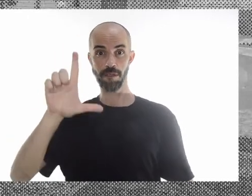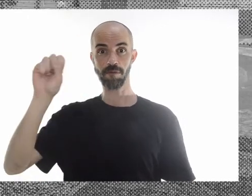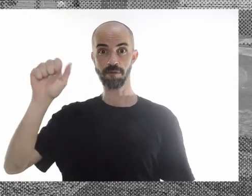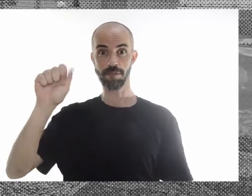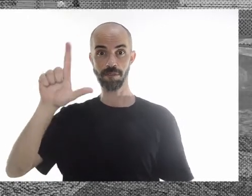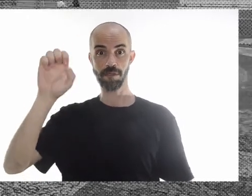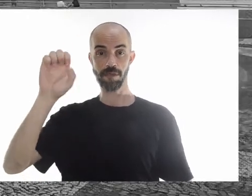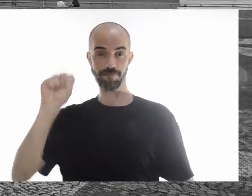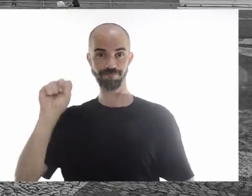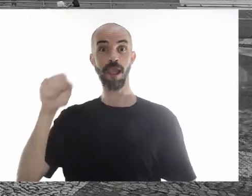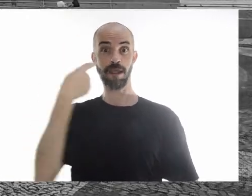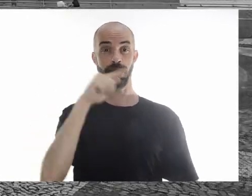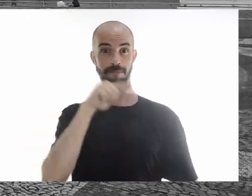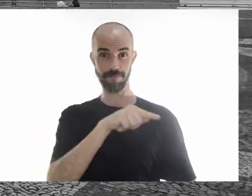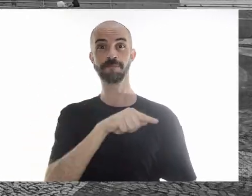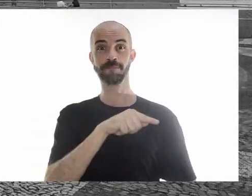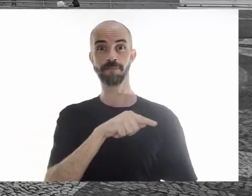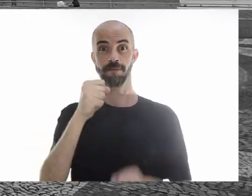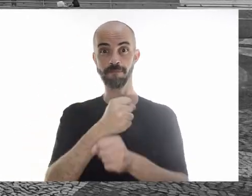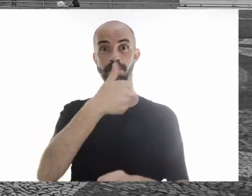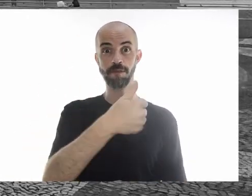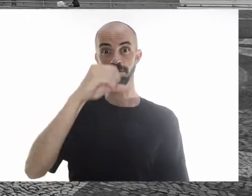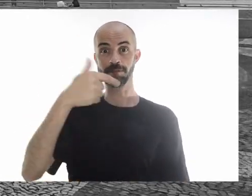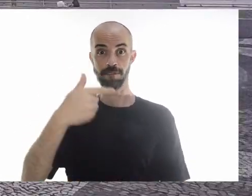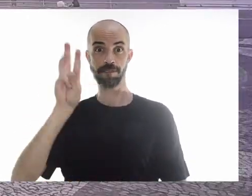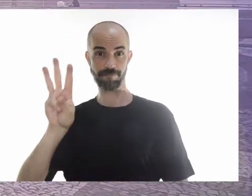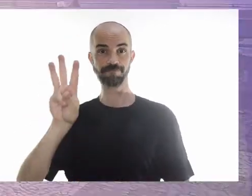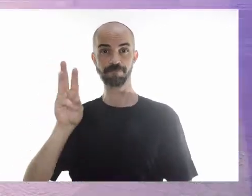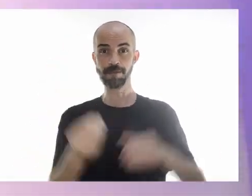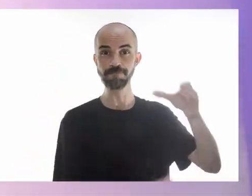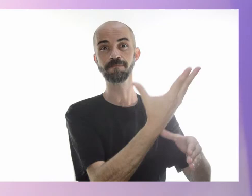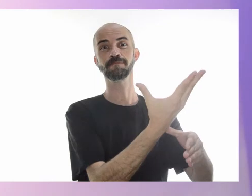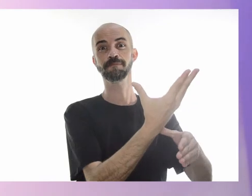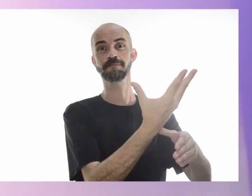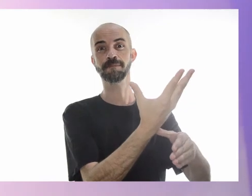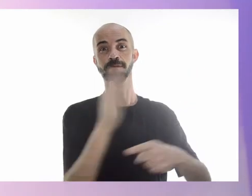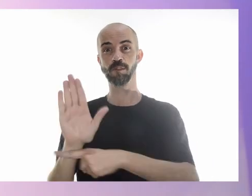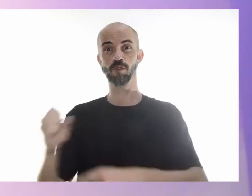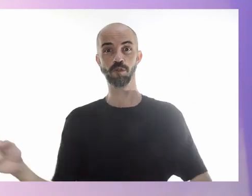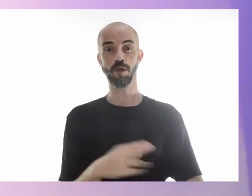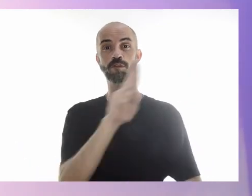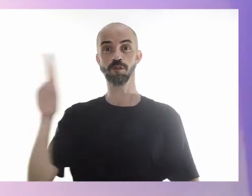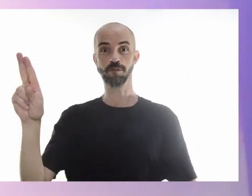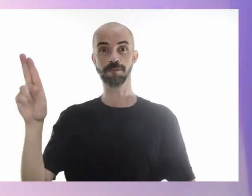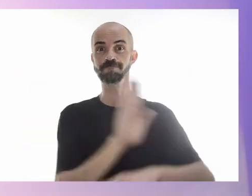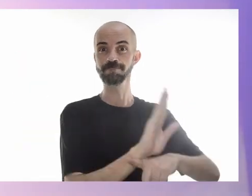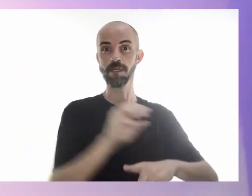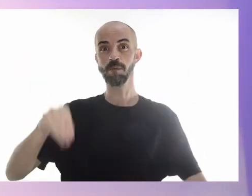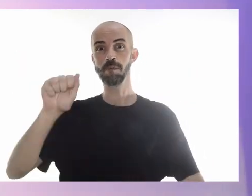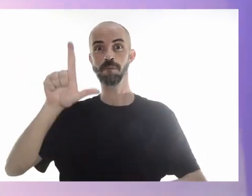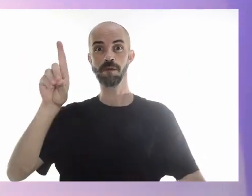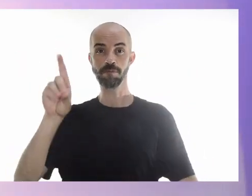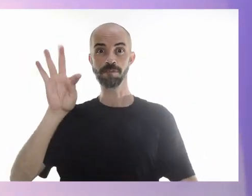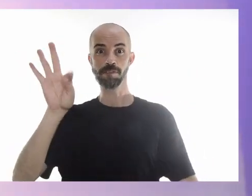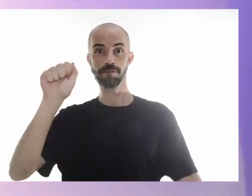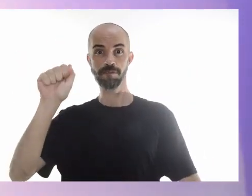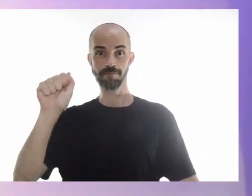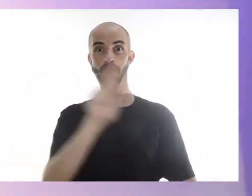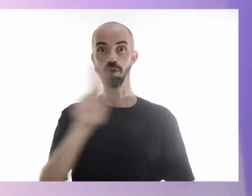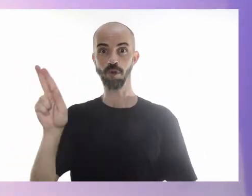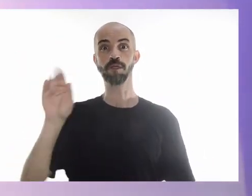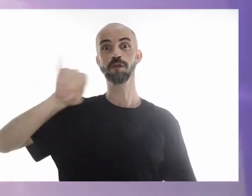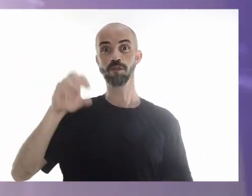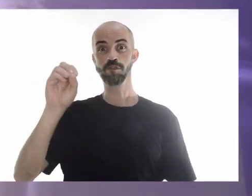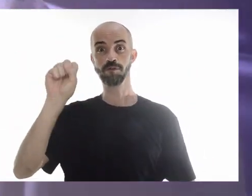1973, estreou a famosa Sessão Maldita, fruto da iniciativa e ousadia de José Sidney Leandro. Era uma sessão especial